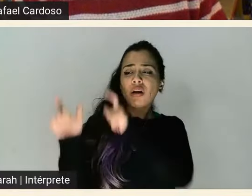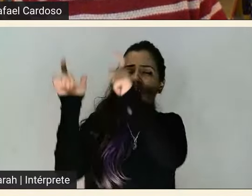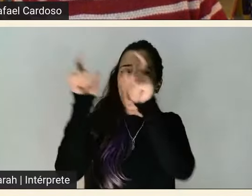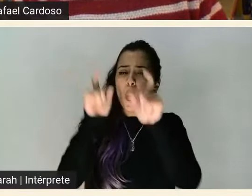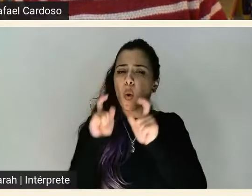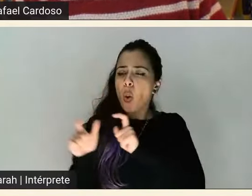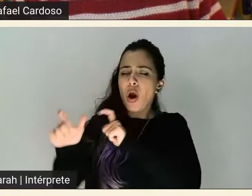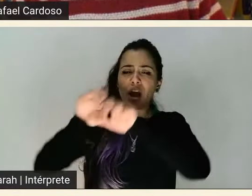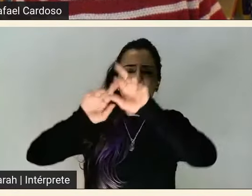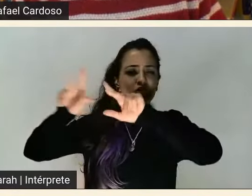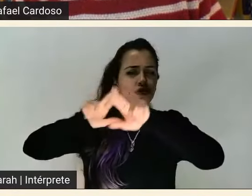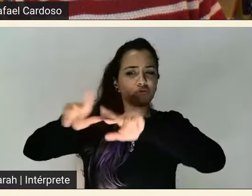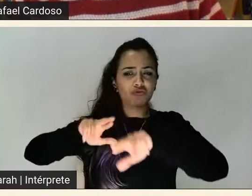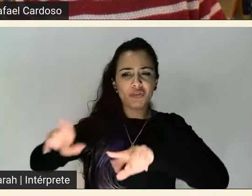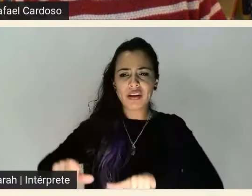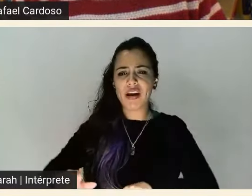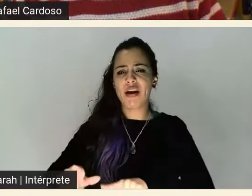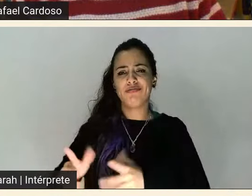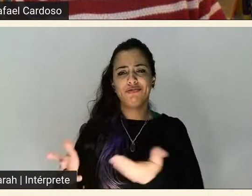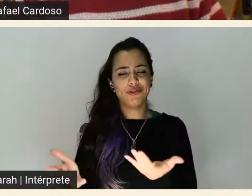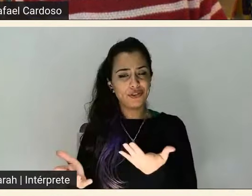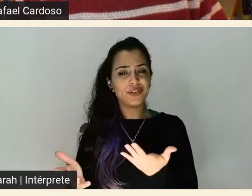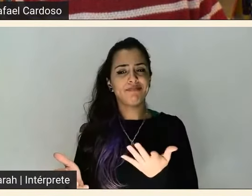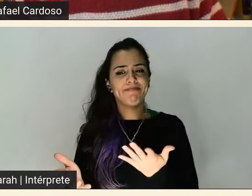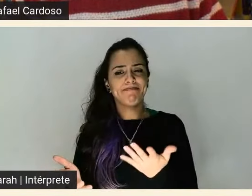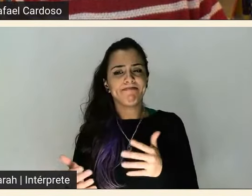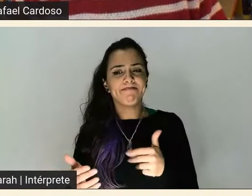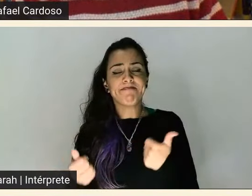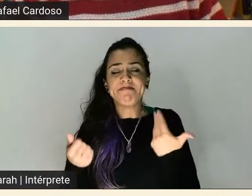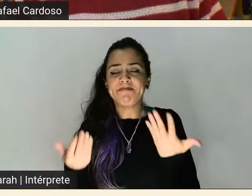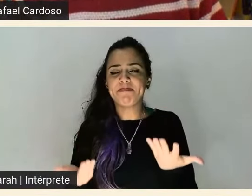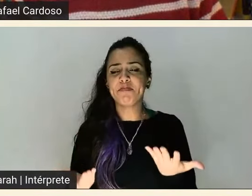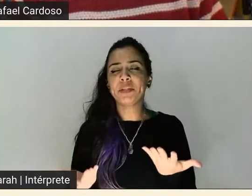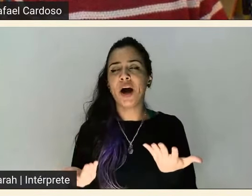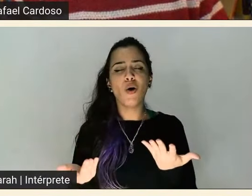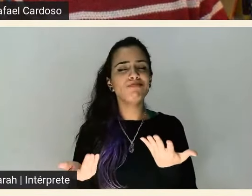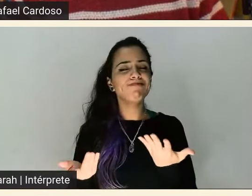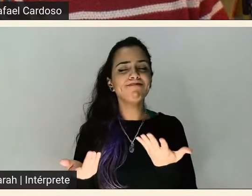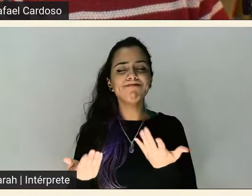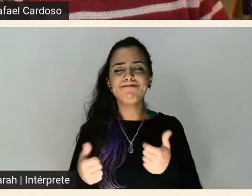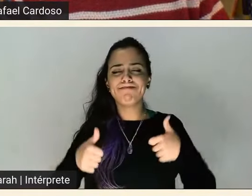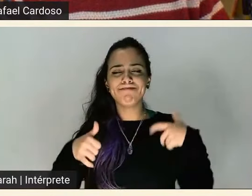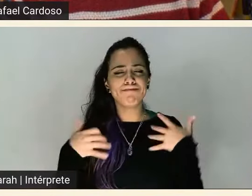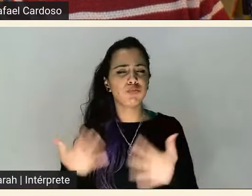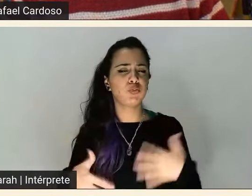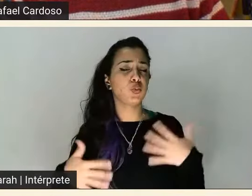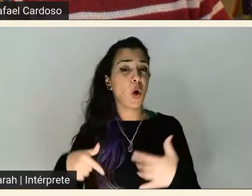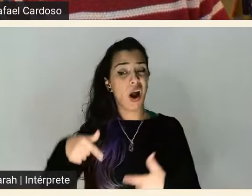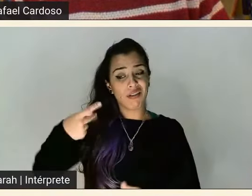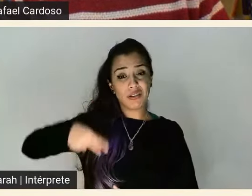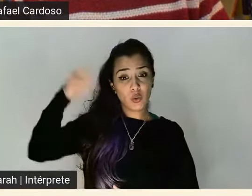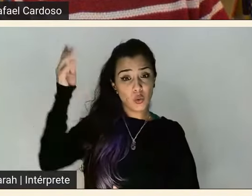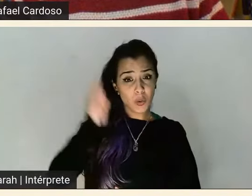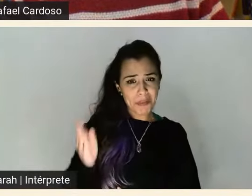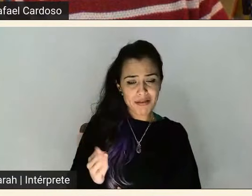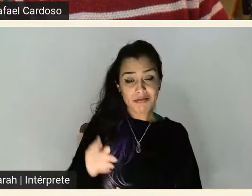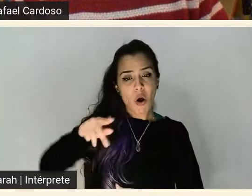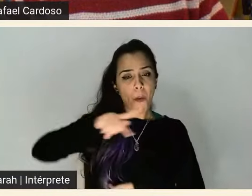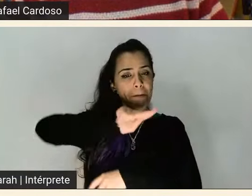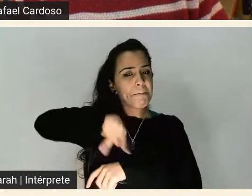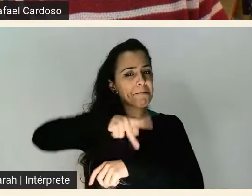tem diferenças demográficas e culturais enormes. O Brasil é um país